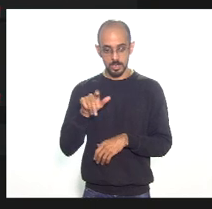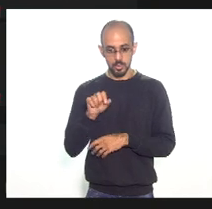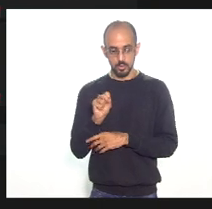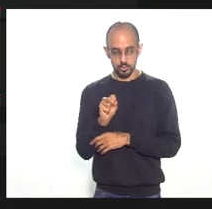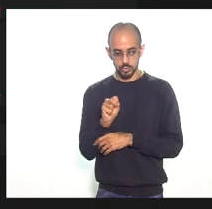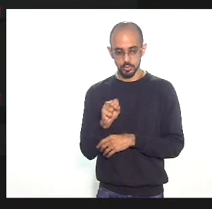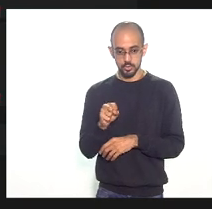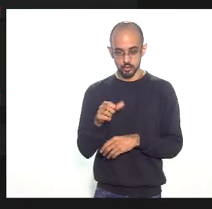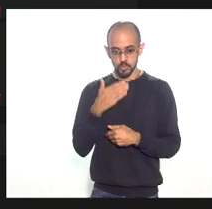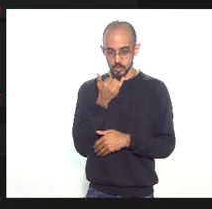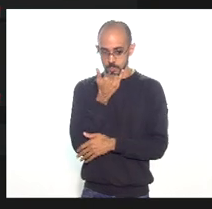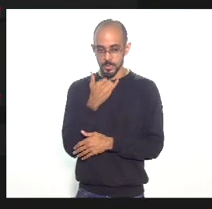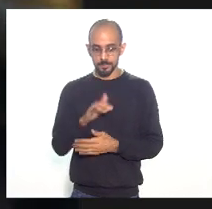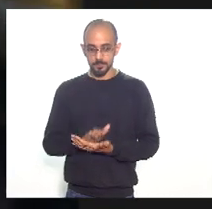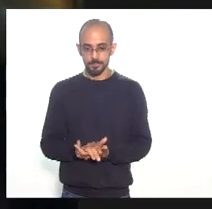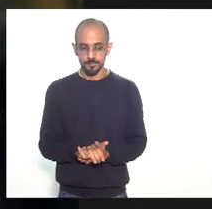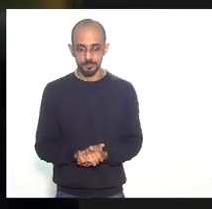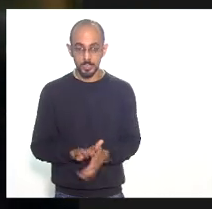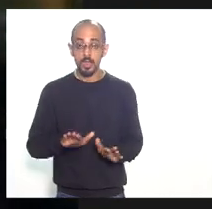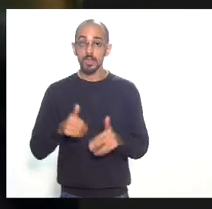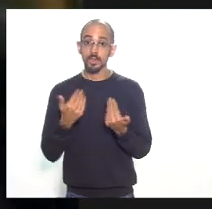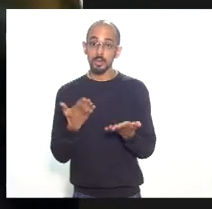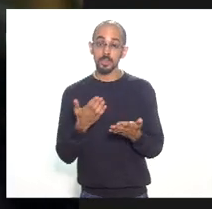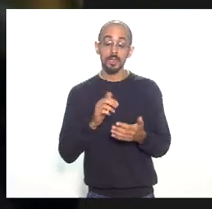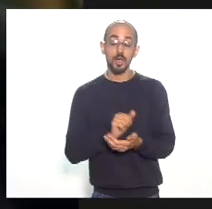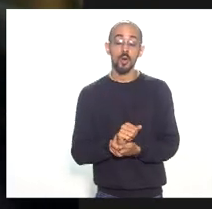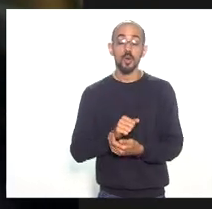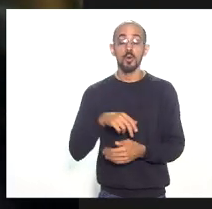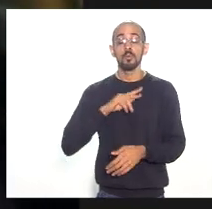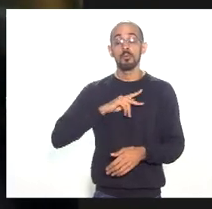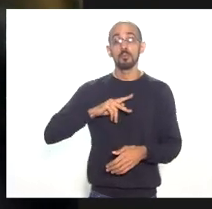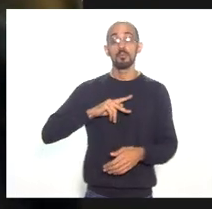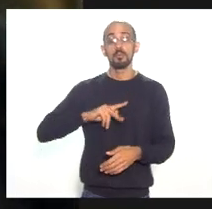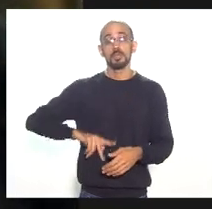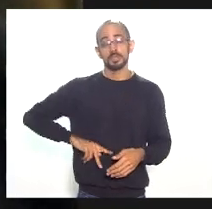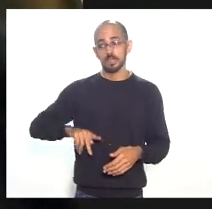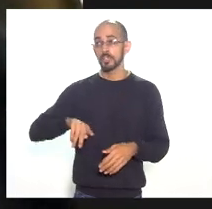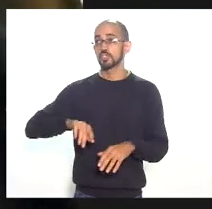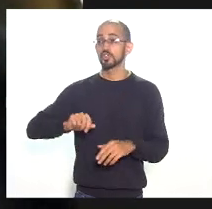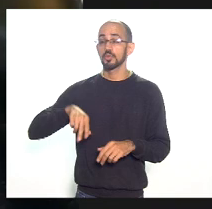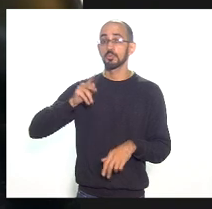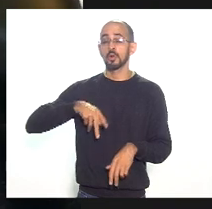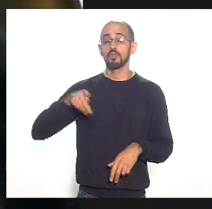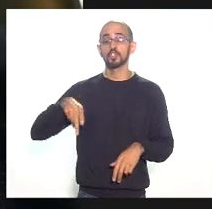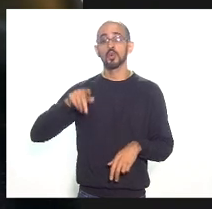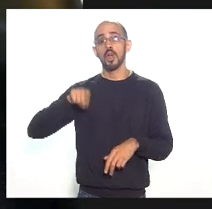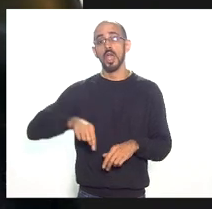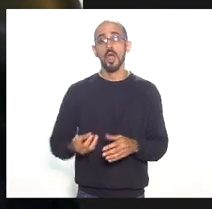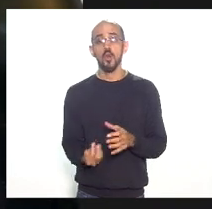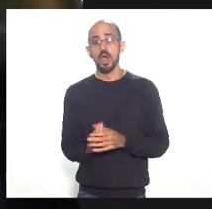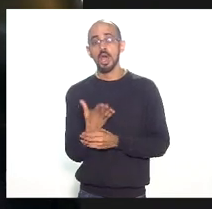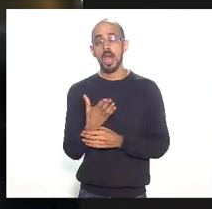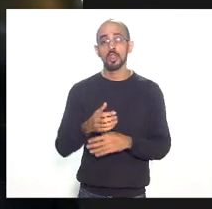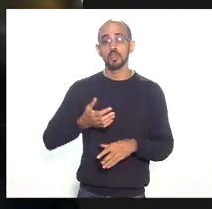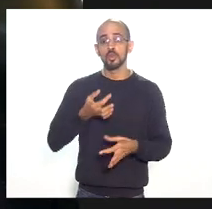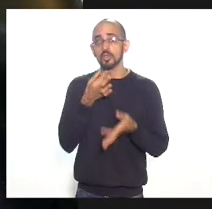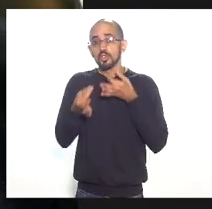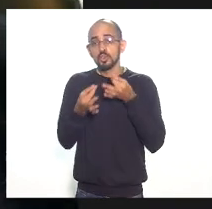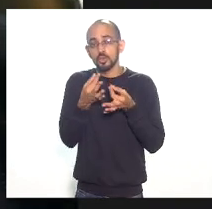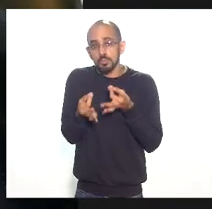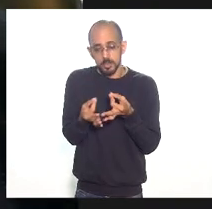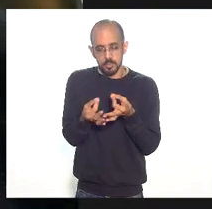Imagina. Então, senhor presidente, o professor é um formador de opinião, enquanto cidadão